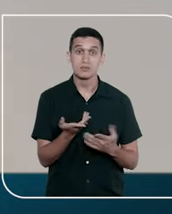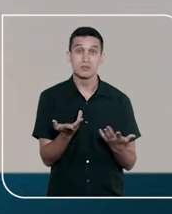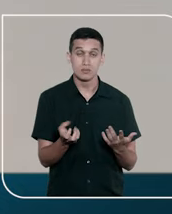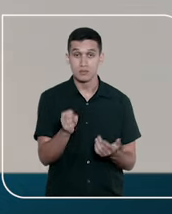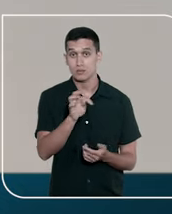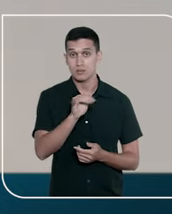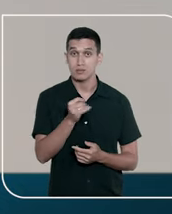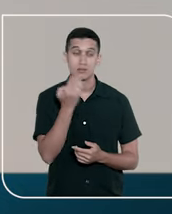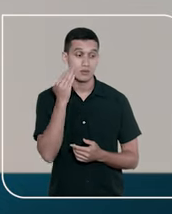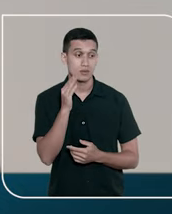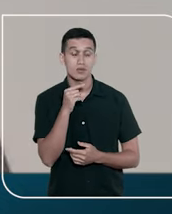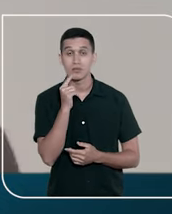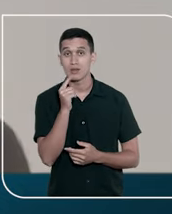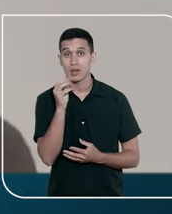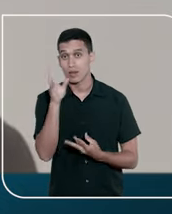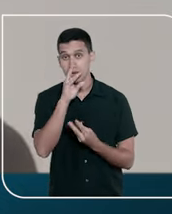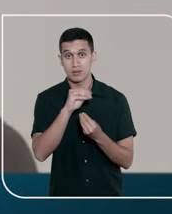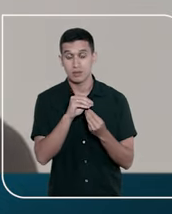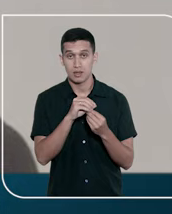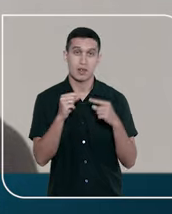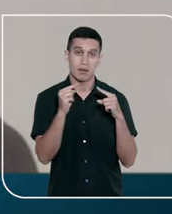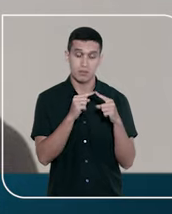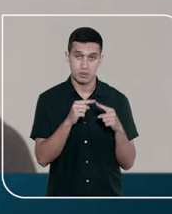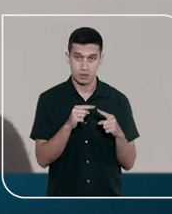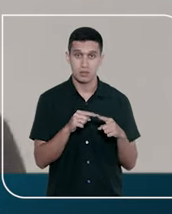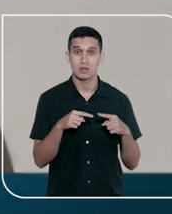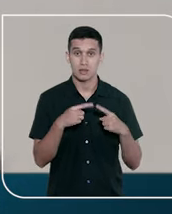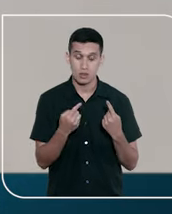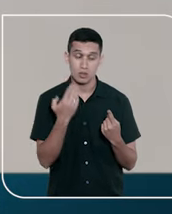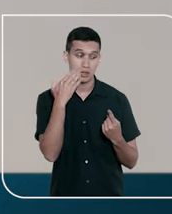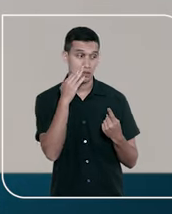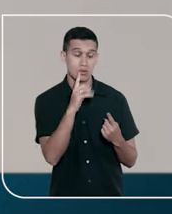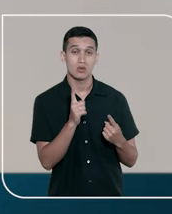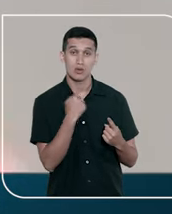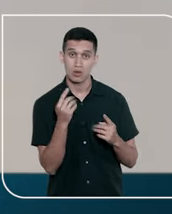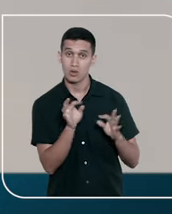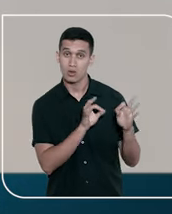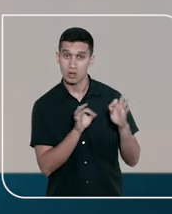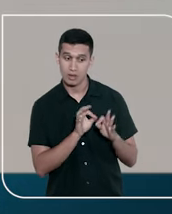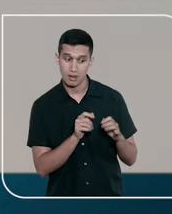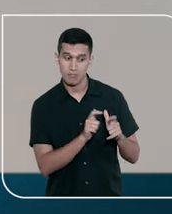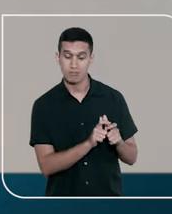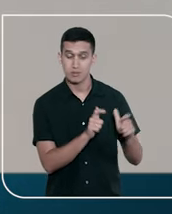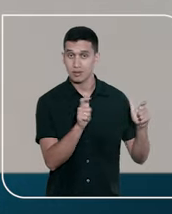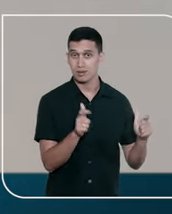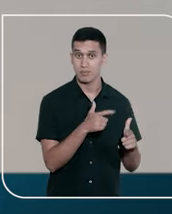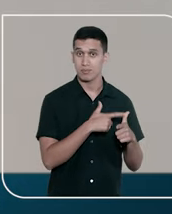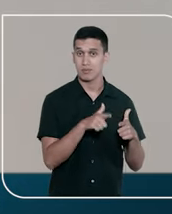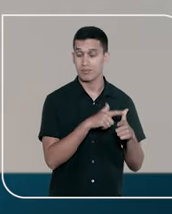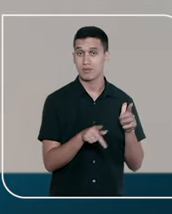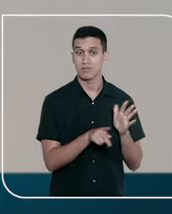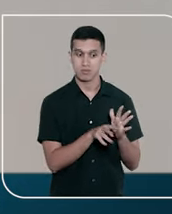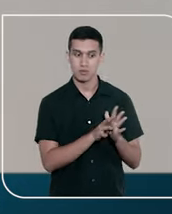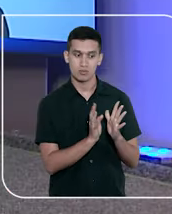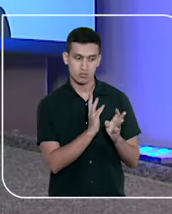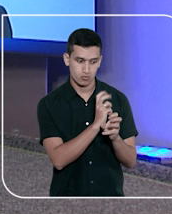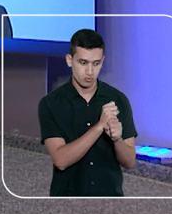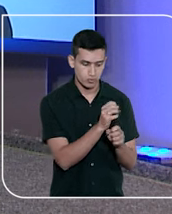que ele não pode ser presumido. Aplicando-se esse entendimento, nós resolveríamos, em grande parte, o problema da judicialização no